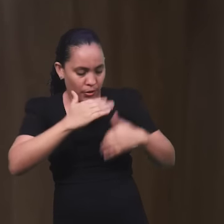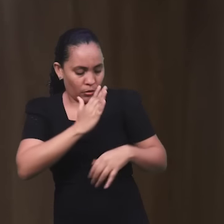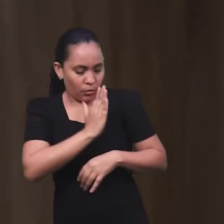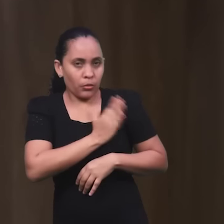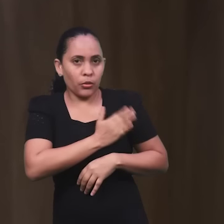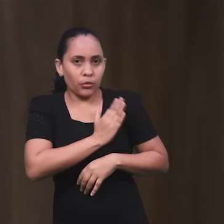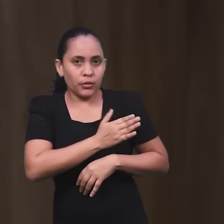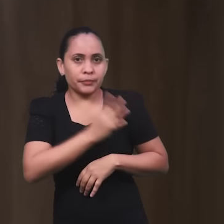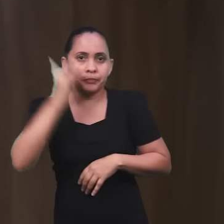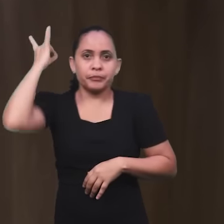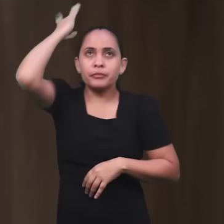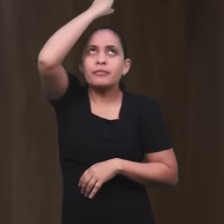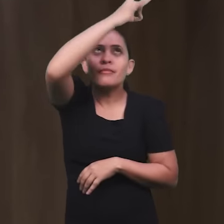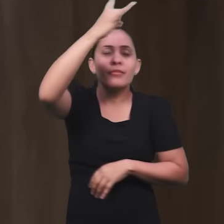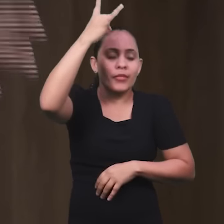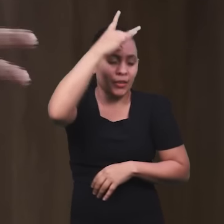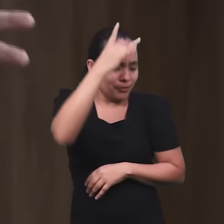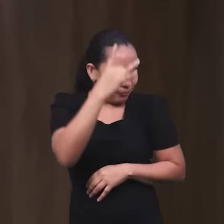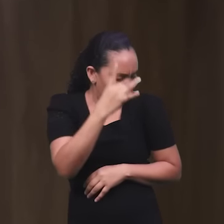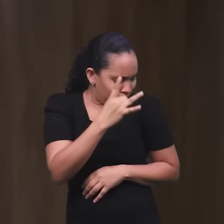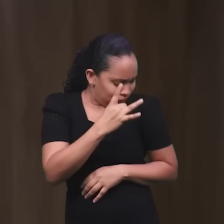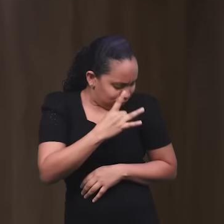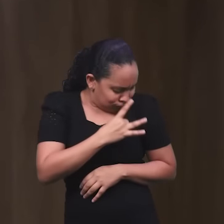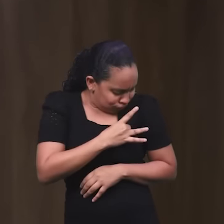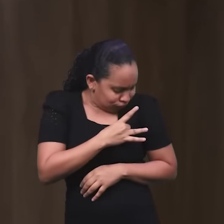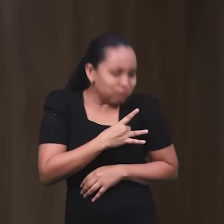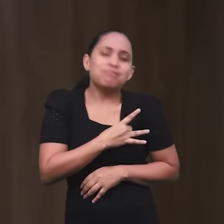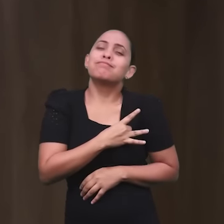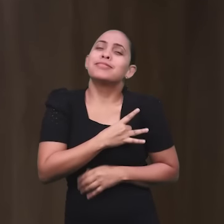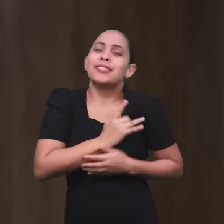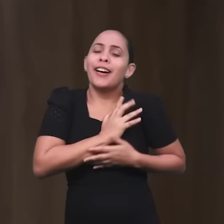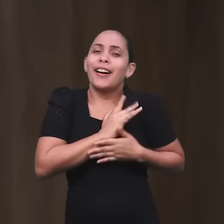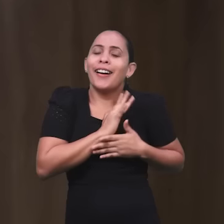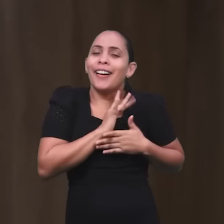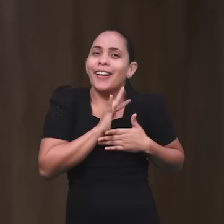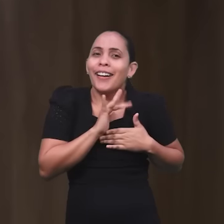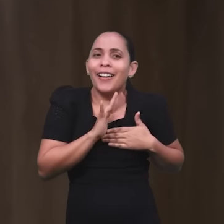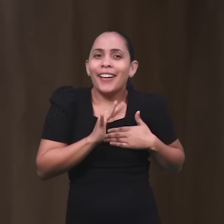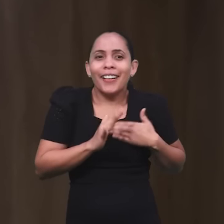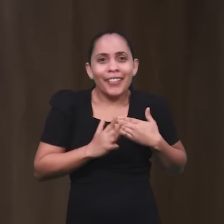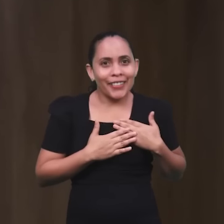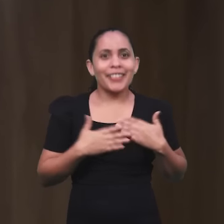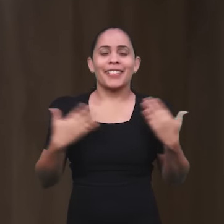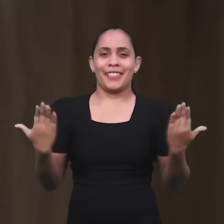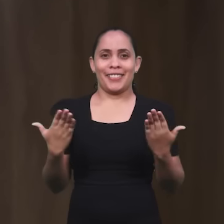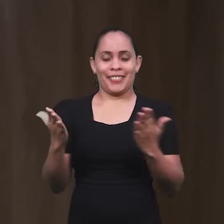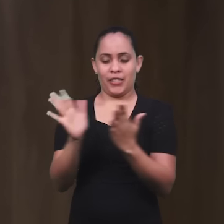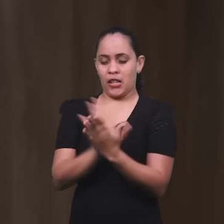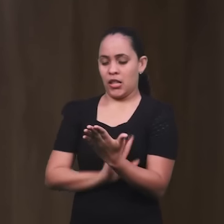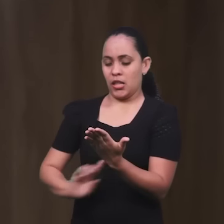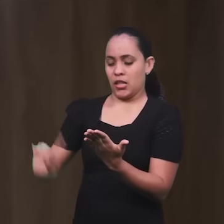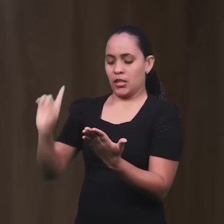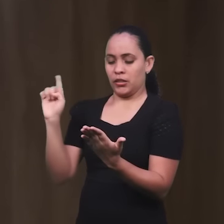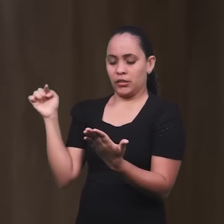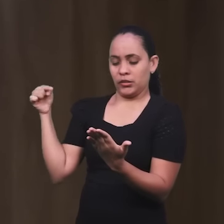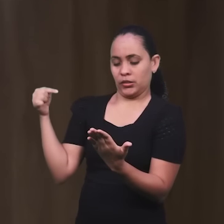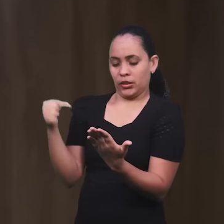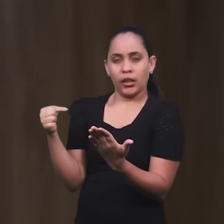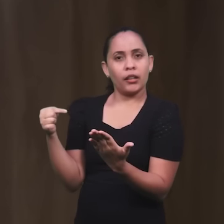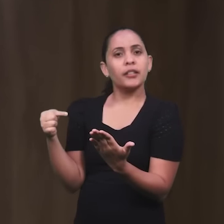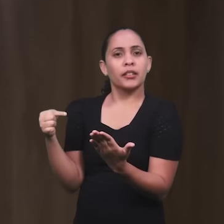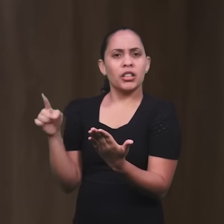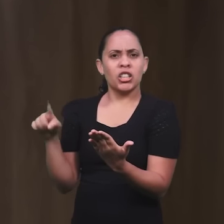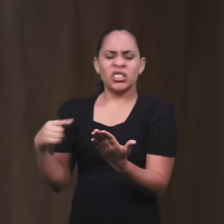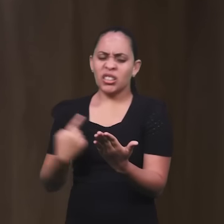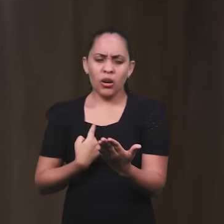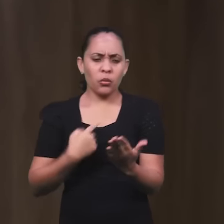o Espírito Santo já me encheu, porque eu tenho a palavra, eu faço parte de uma igreja, não uma